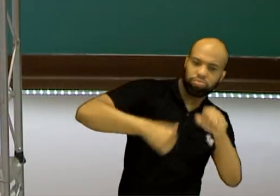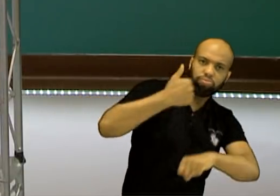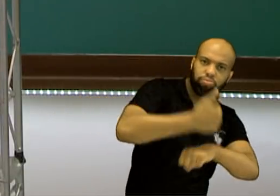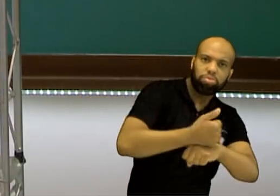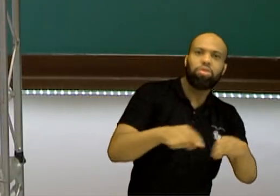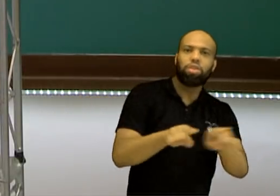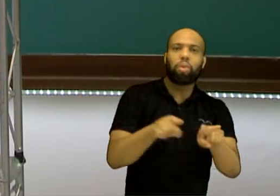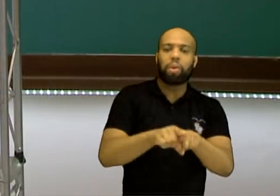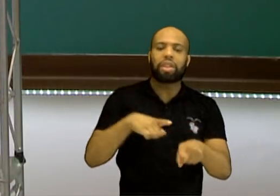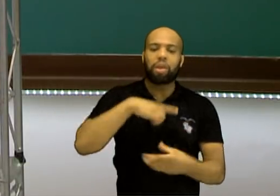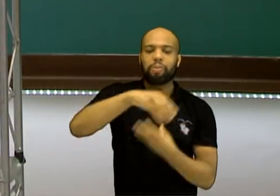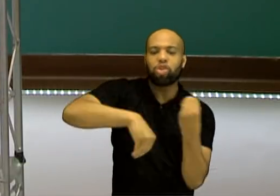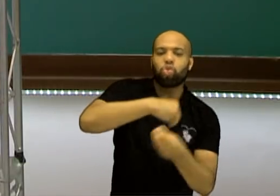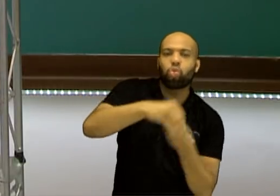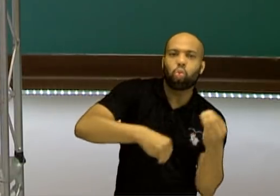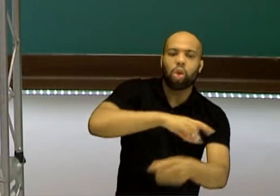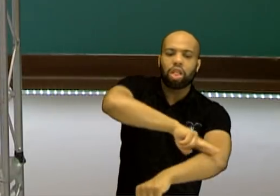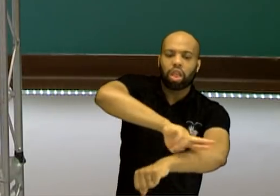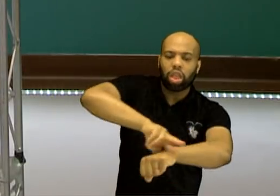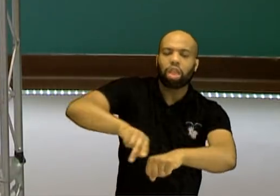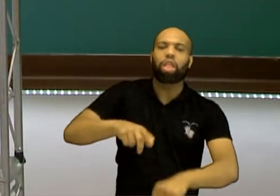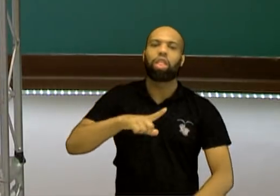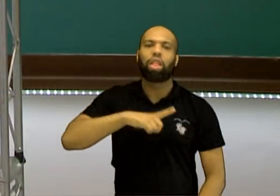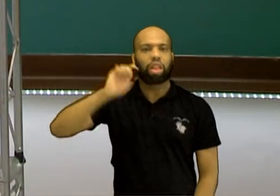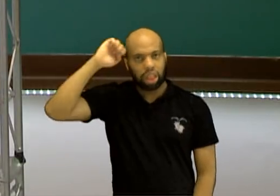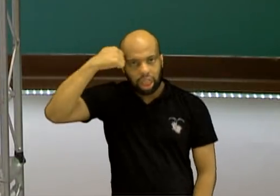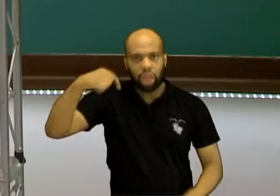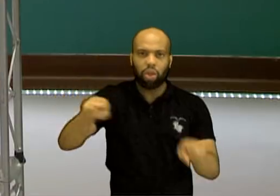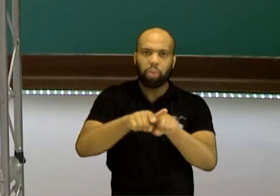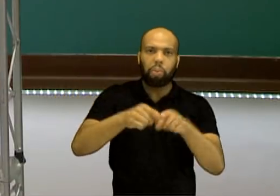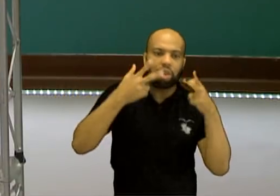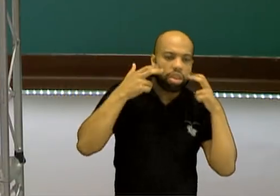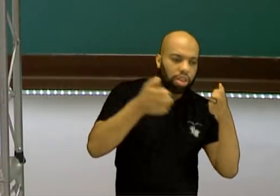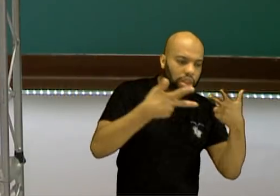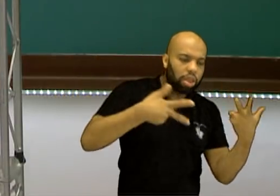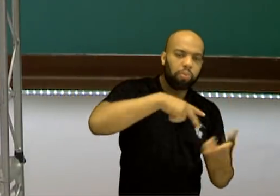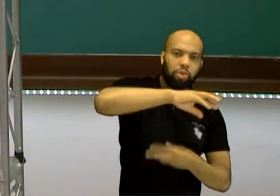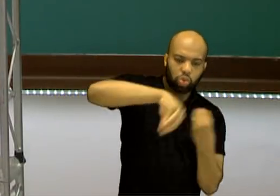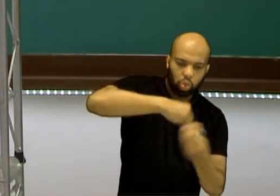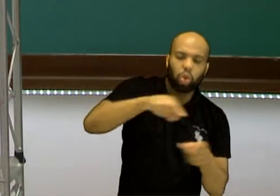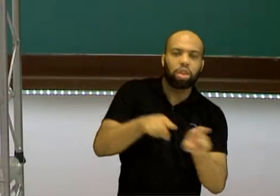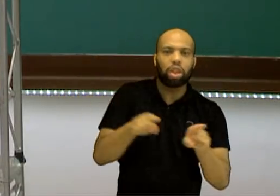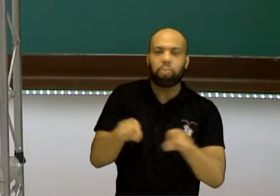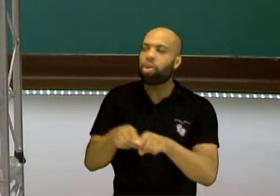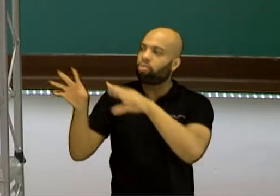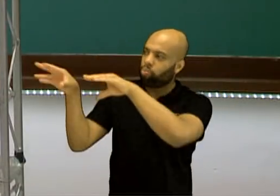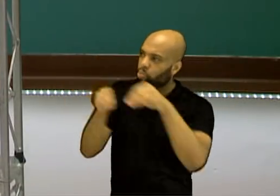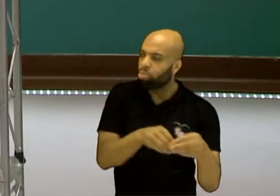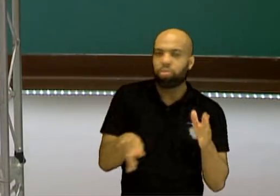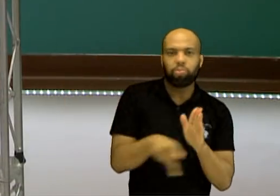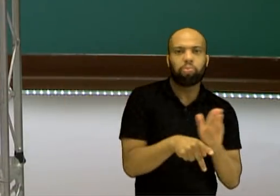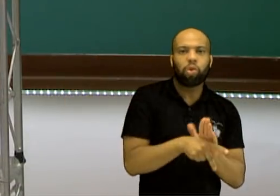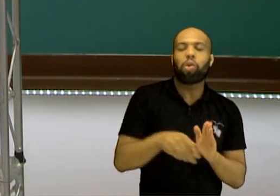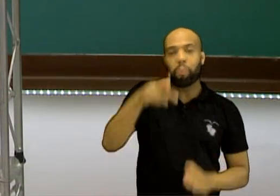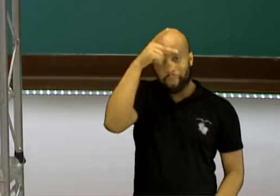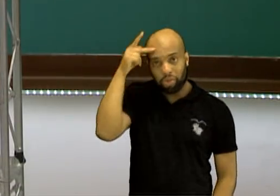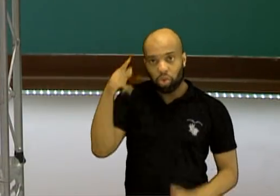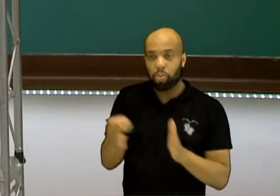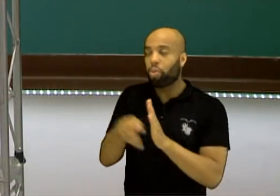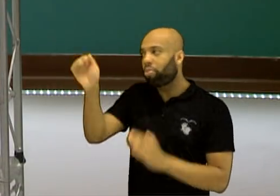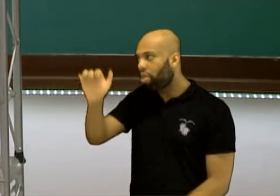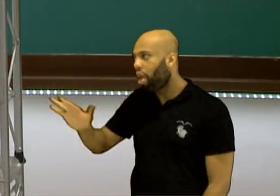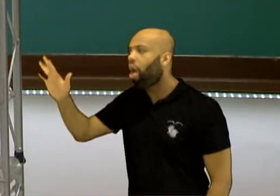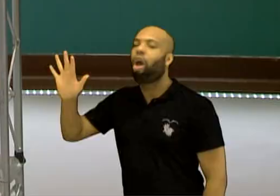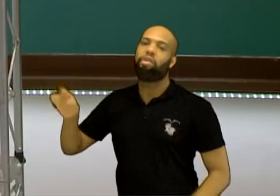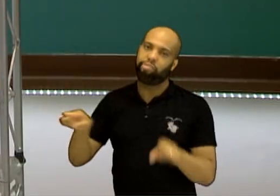os indígenas, depois a chegada dos imigrantes asiáticos, os árabes, o pessoal que veio da Ásia,